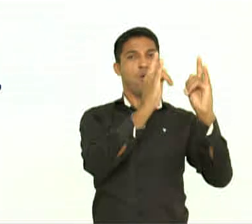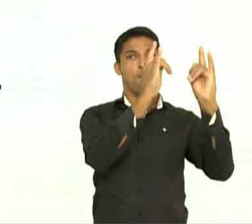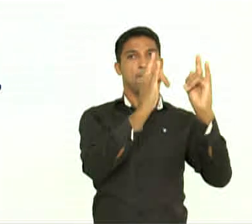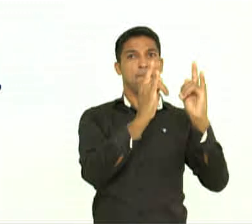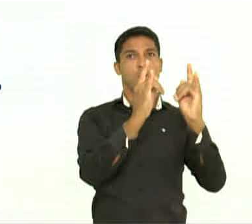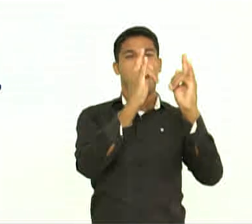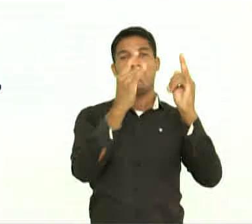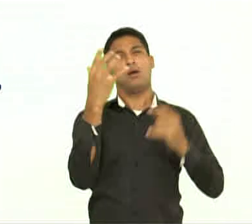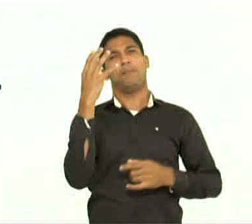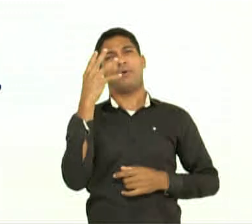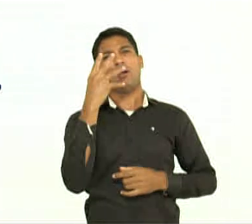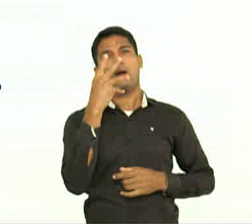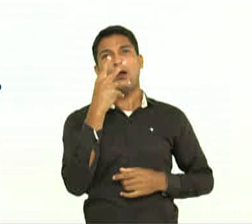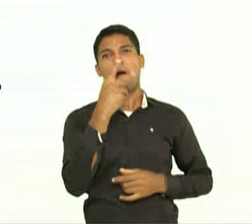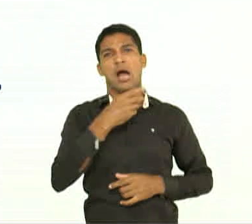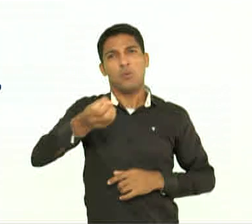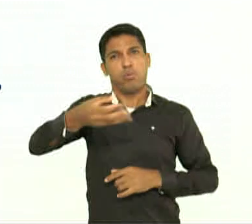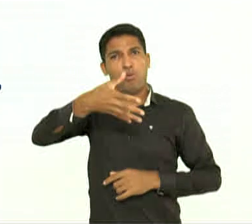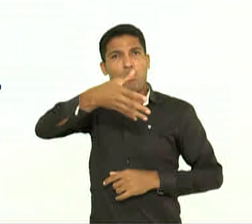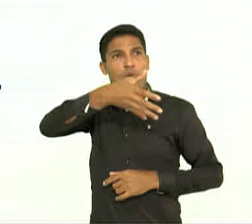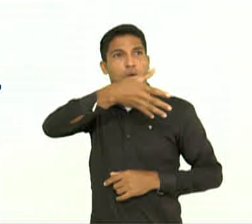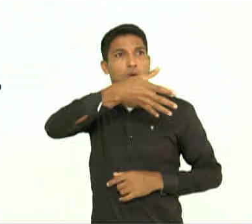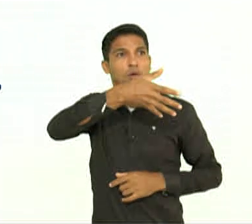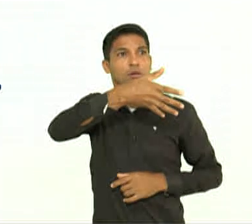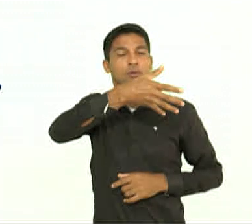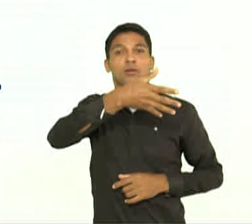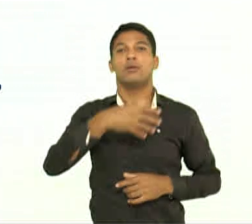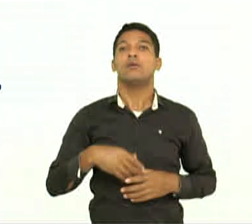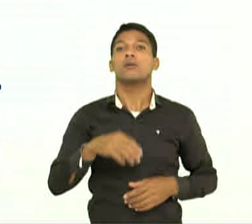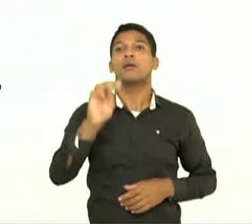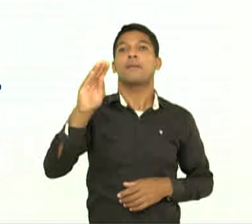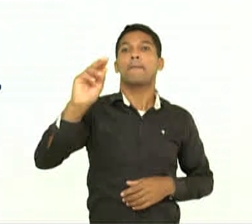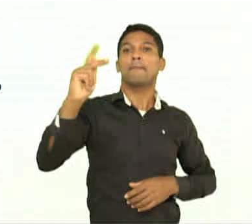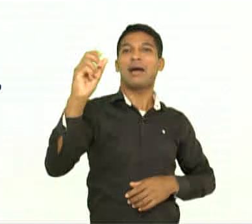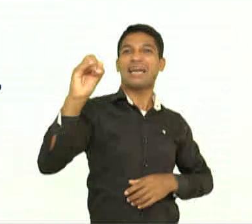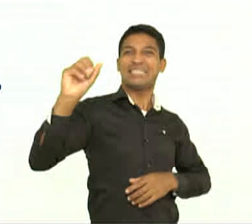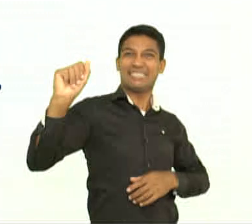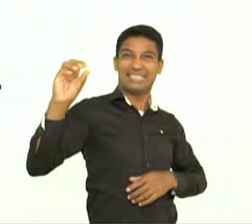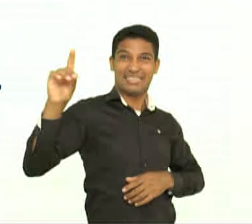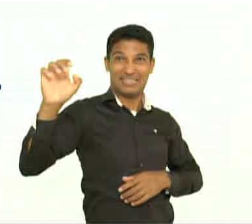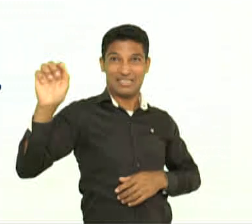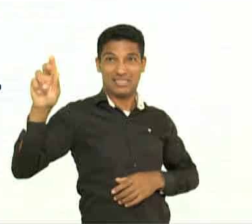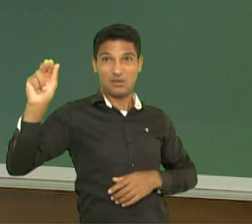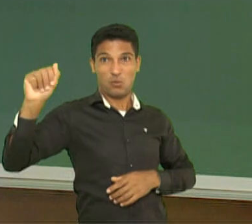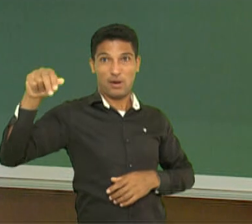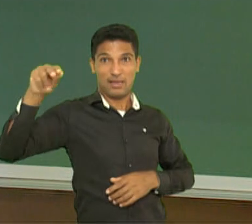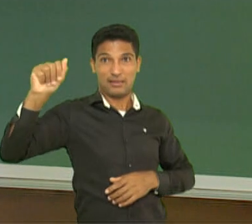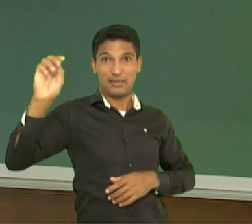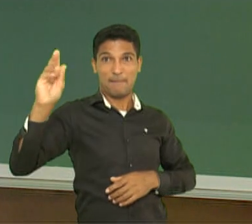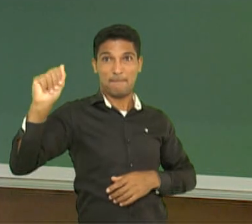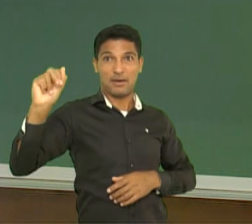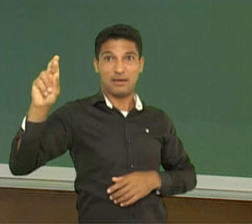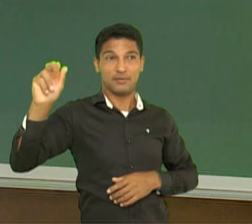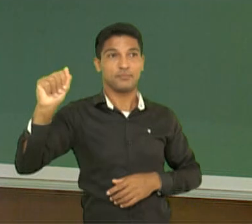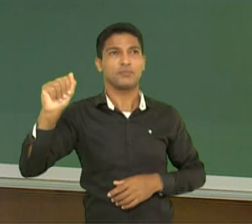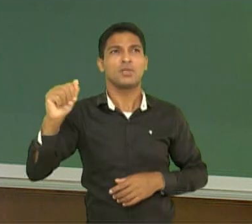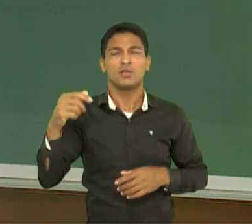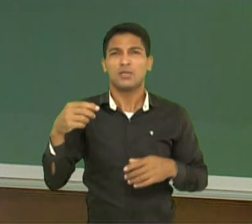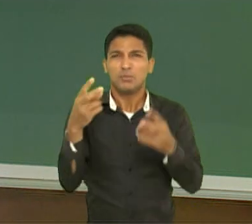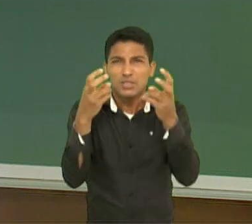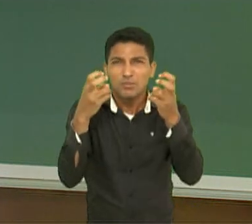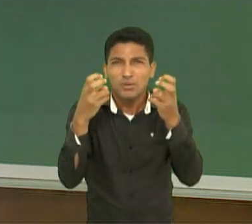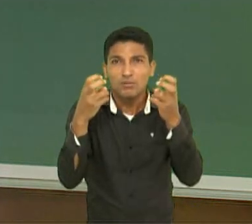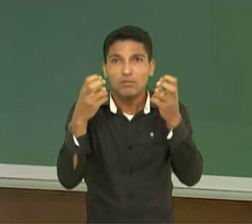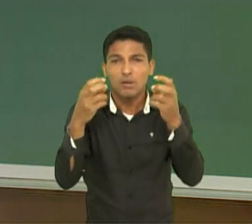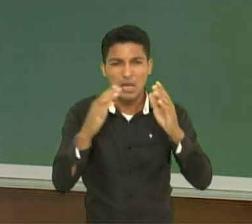mais bonitos, mais modernos, ao fundo a Baía de Guanabara. Percebe um dos problemas, um dos desafios mundiais a serem